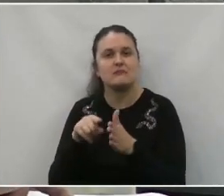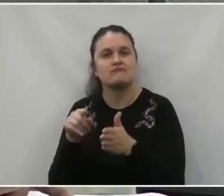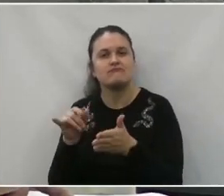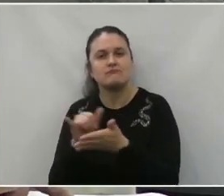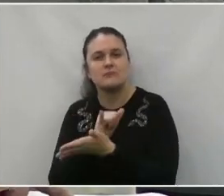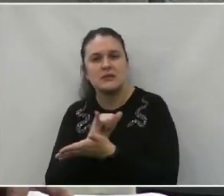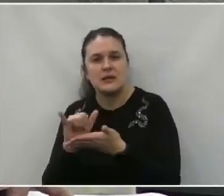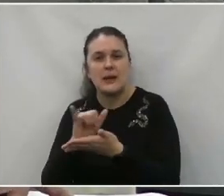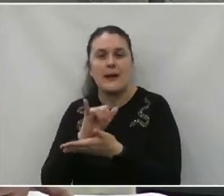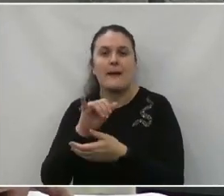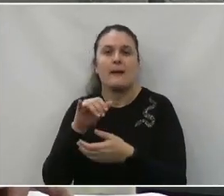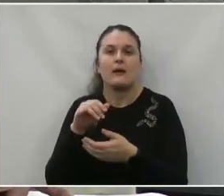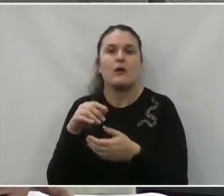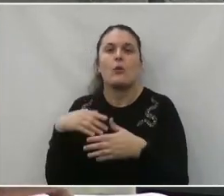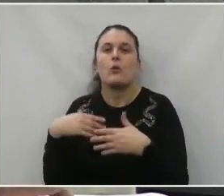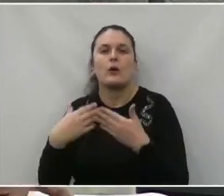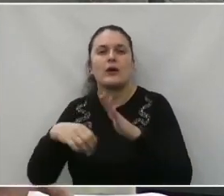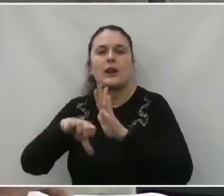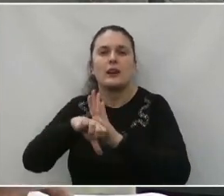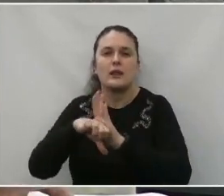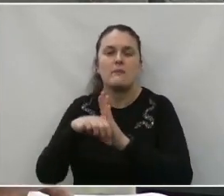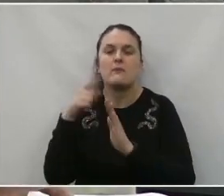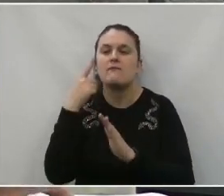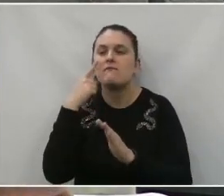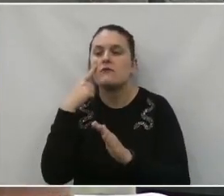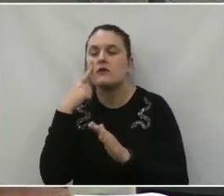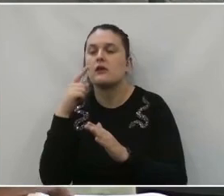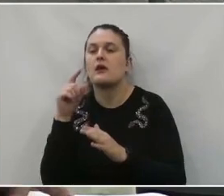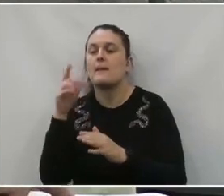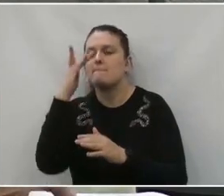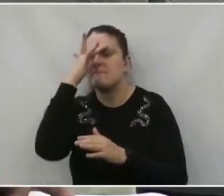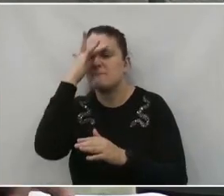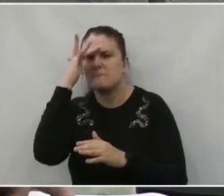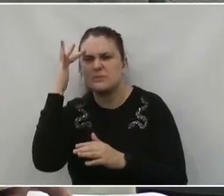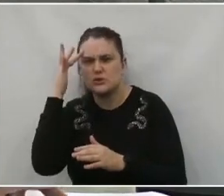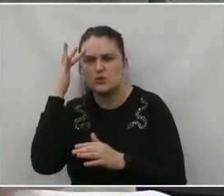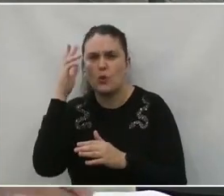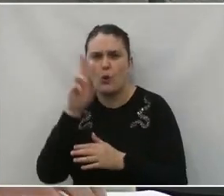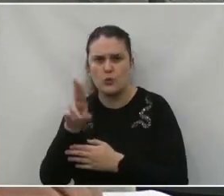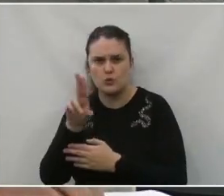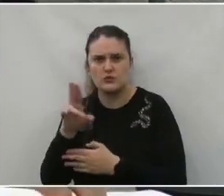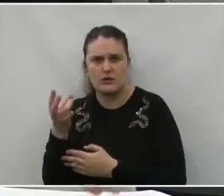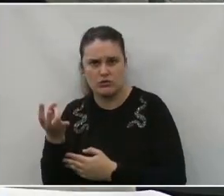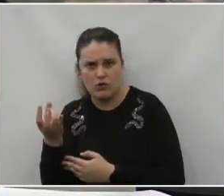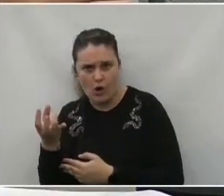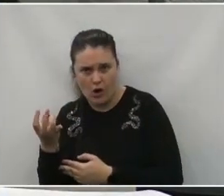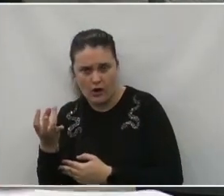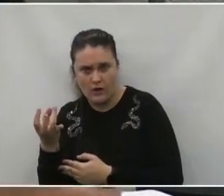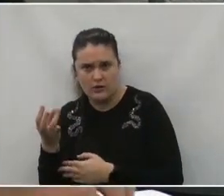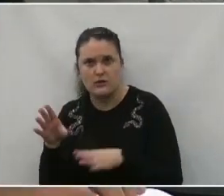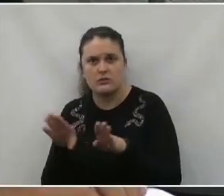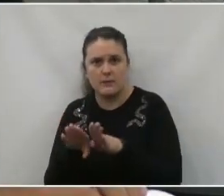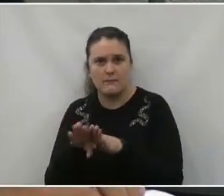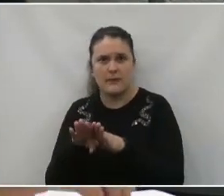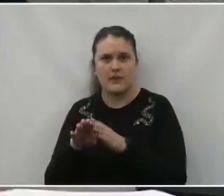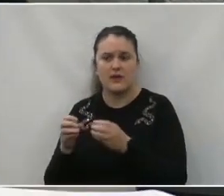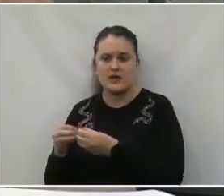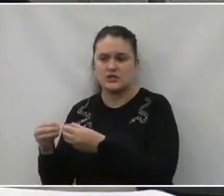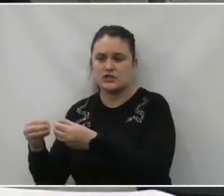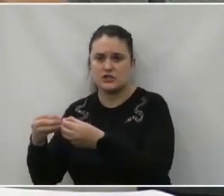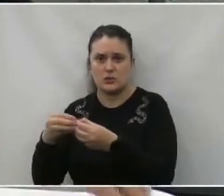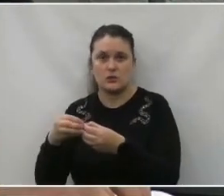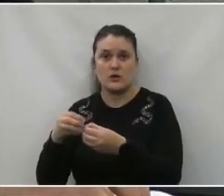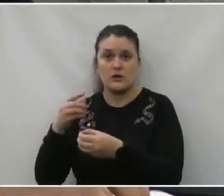estatísticos dos crimes relacionados às drogas na nossa cidade e na nossa cidade